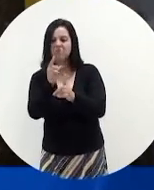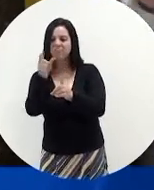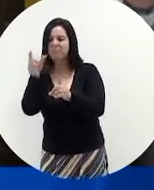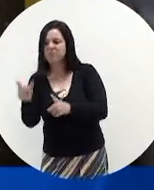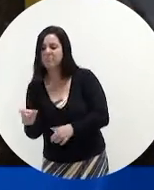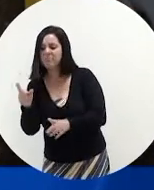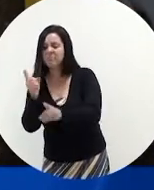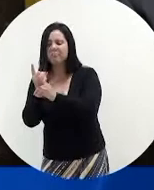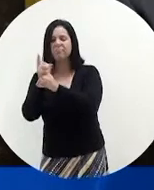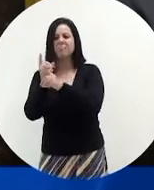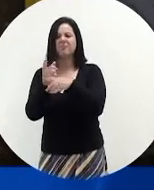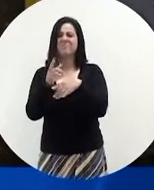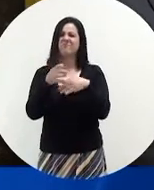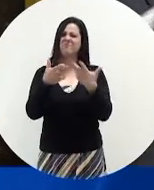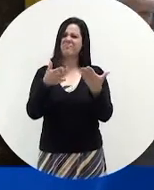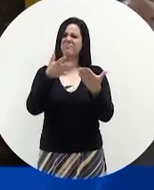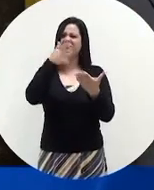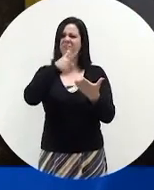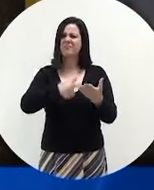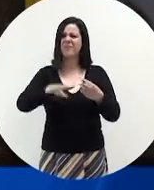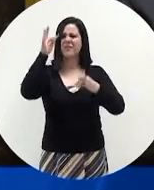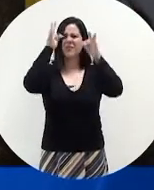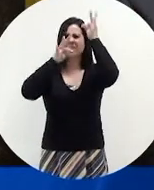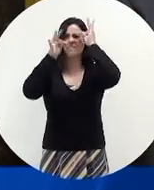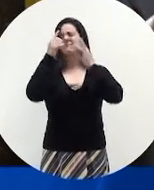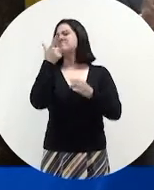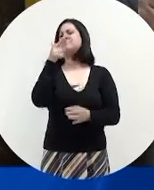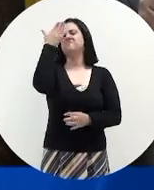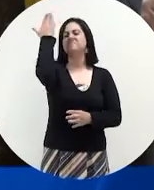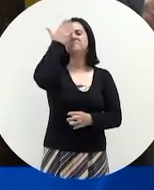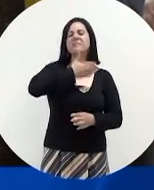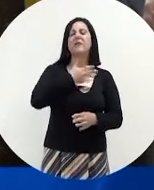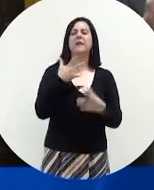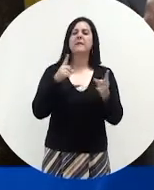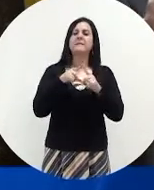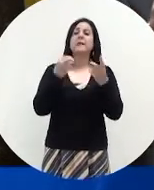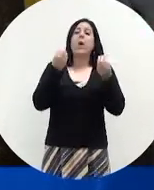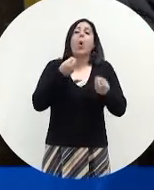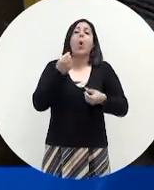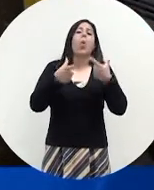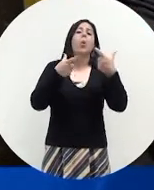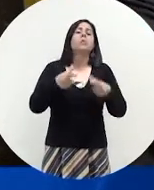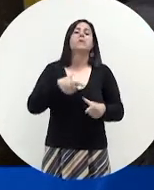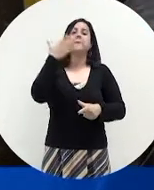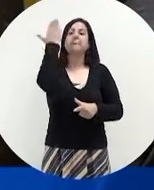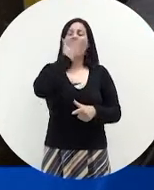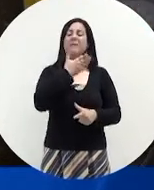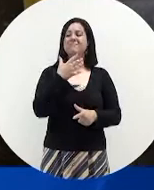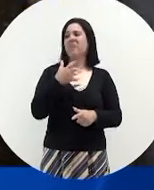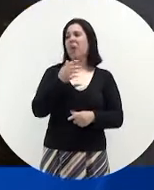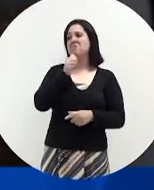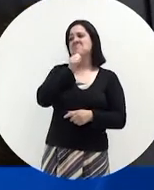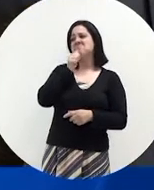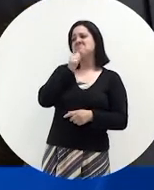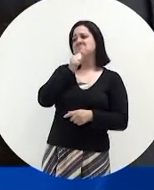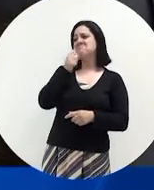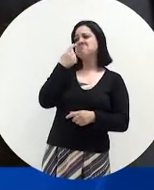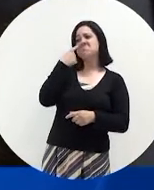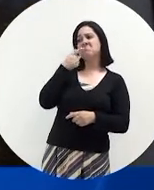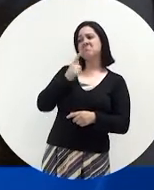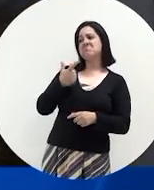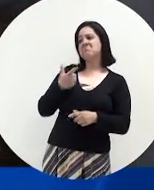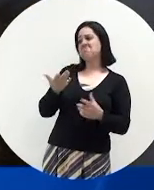não têm isso, eles não conseguem provar que isso aconteceu. Eles pegam um aqui, outro ali e o